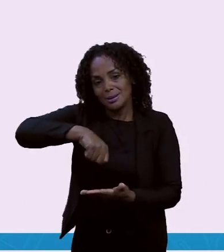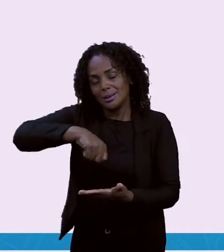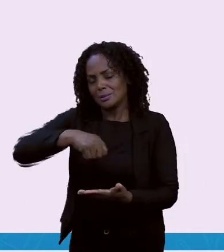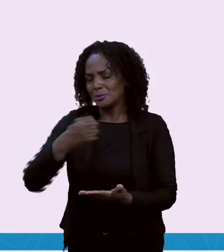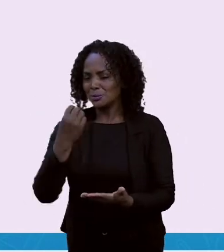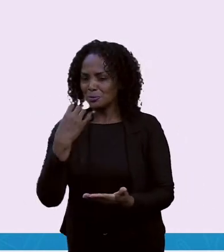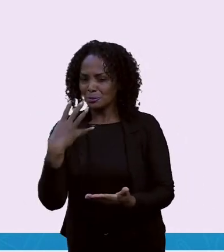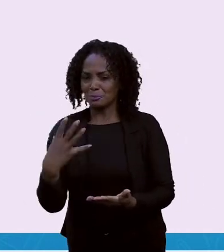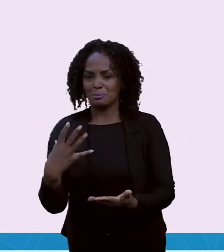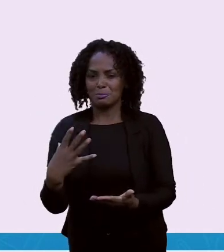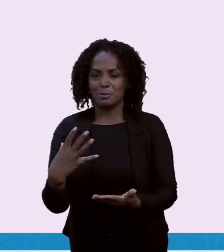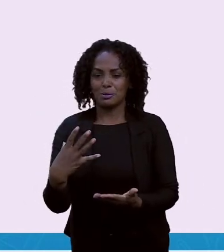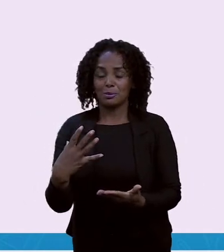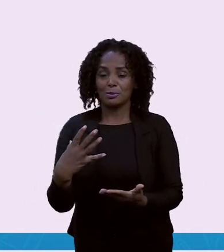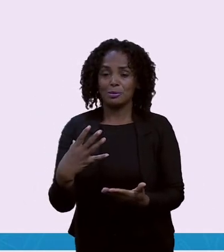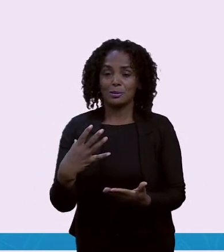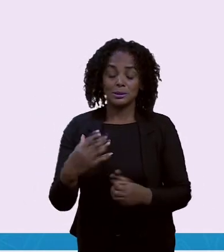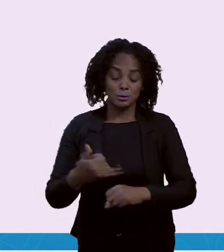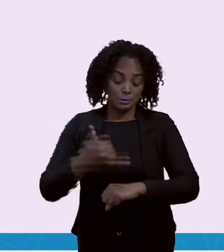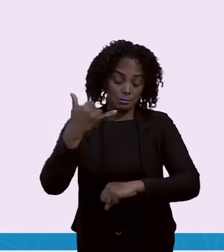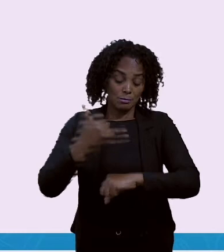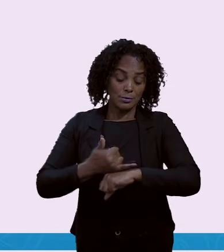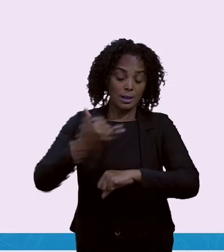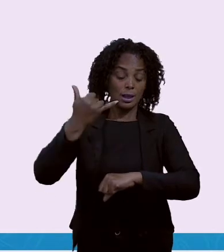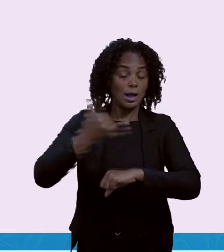de panela, de alumínio.